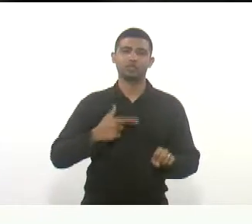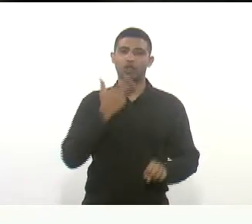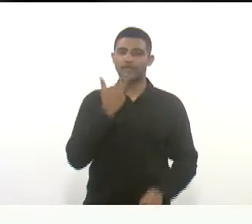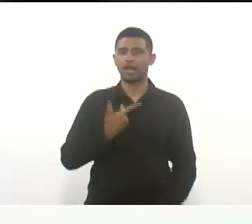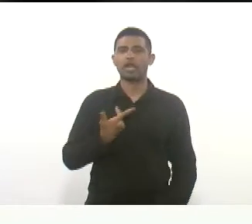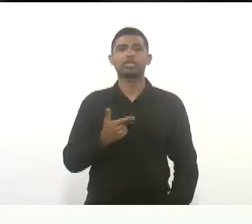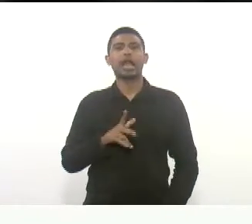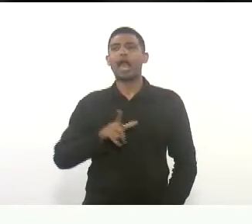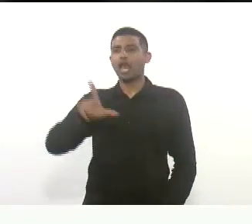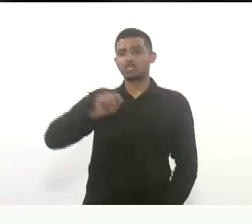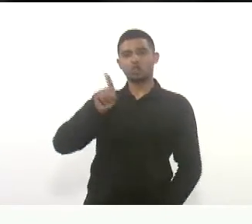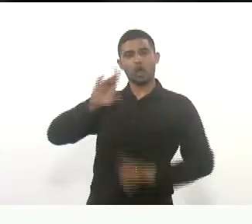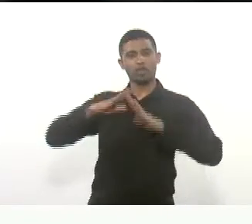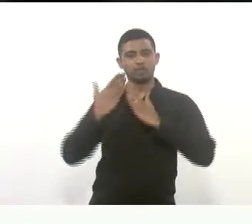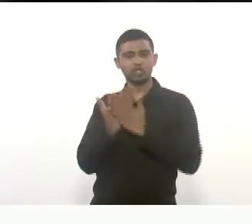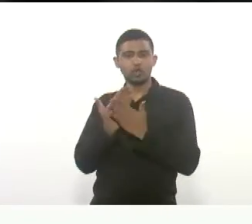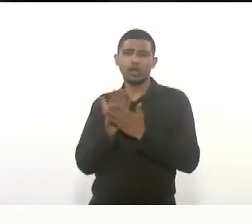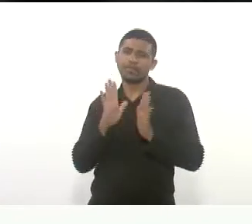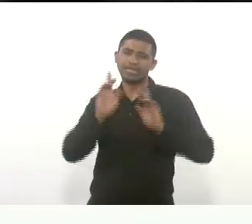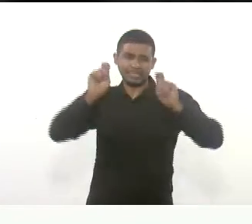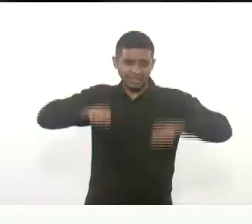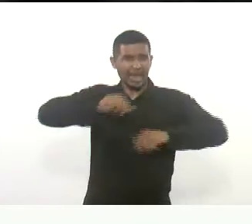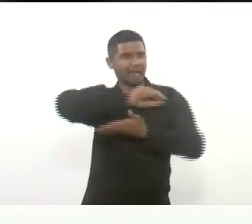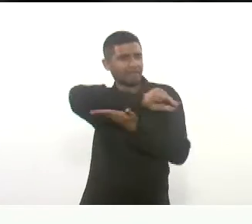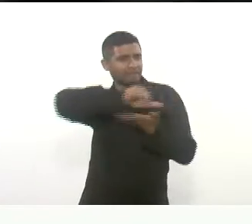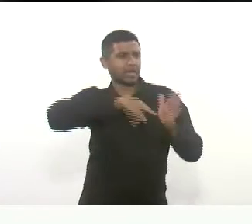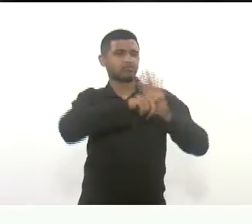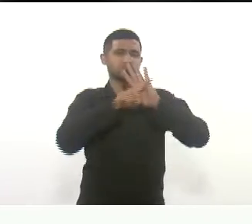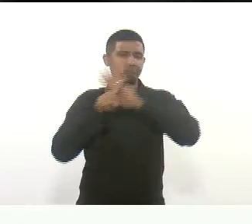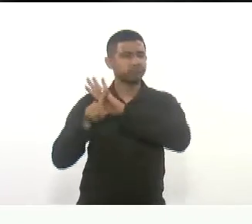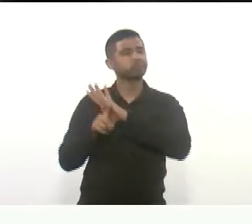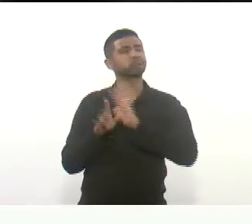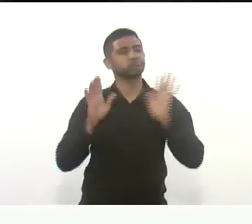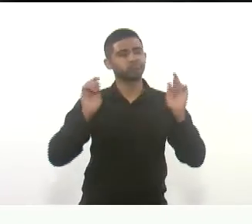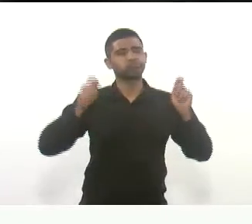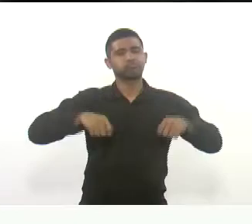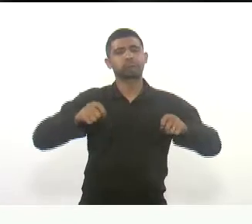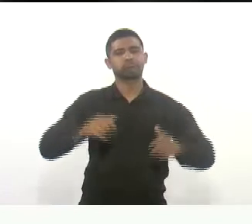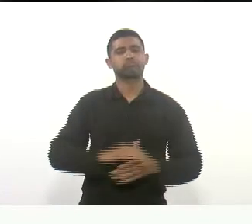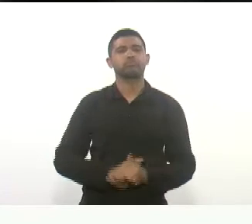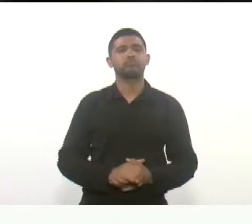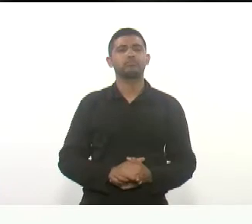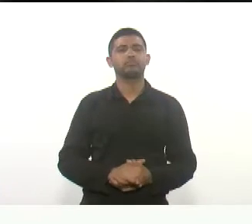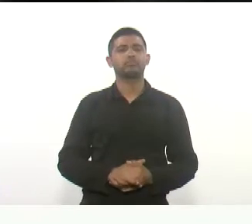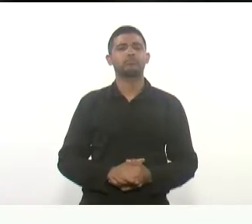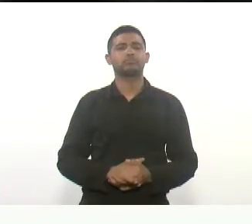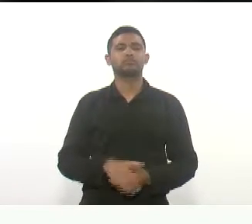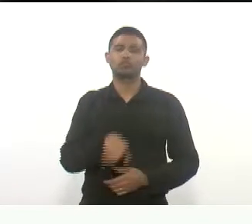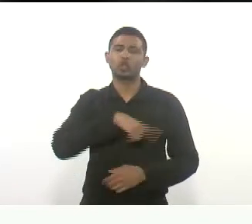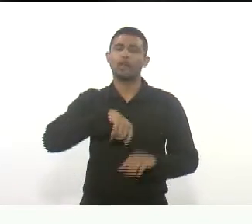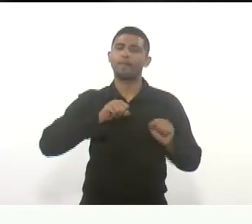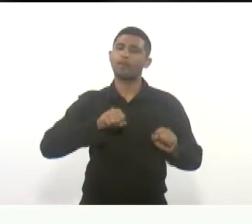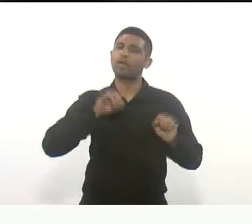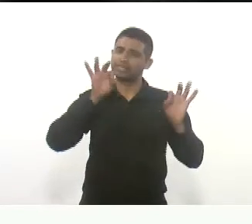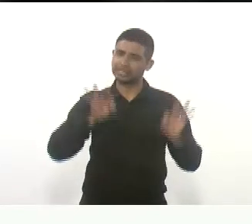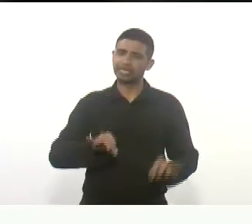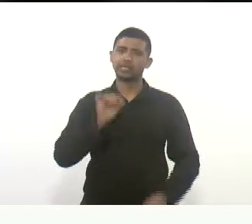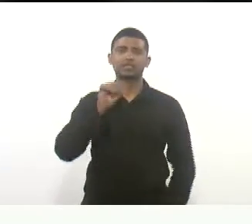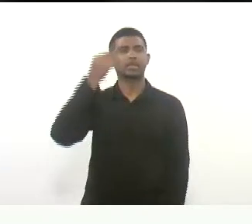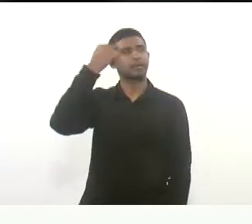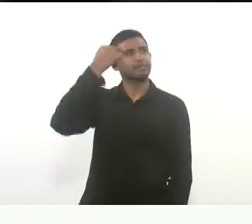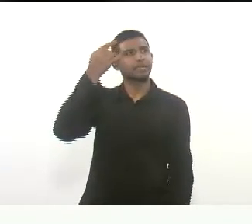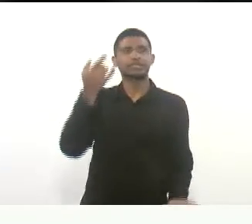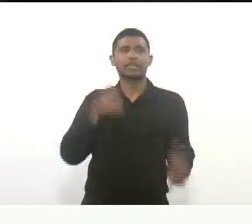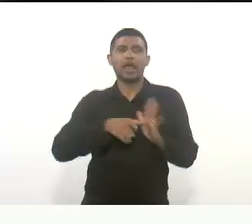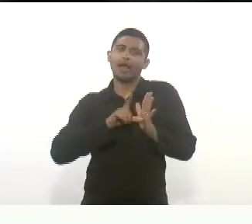escola a escola. Mas dá para fazer várias outras análises interessantes aqui. A gente pode, com certeza, pensar em um